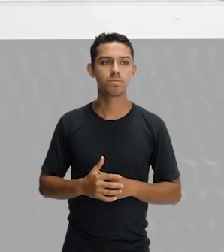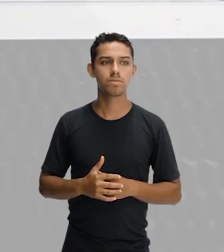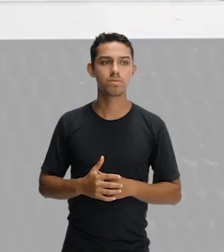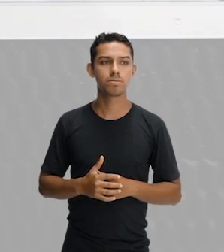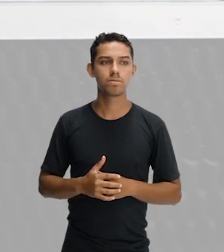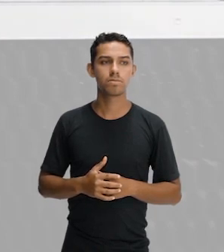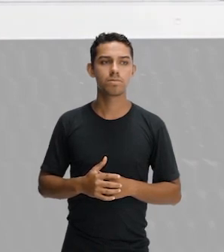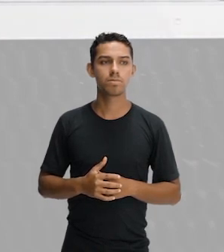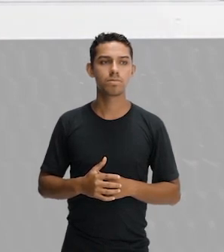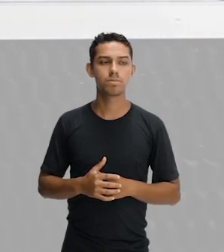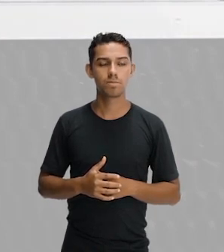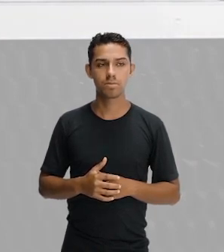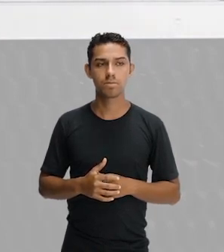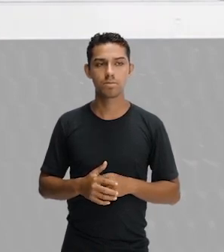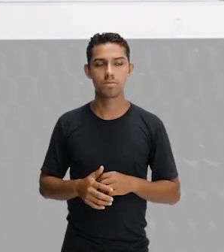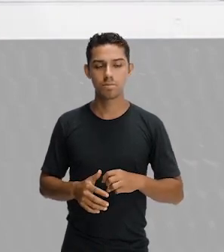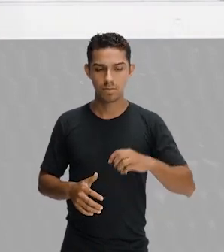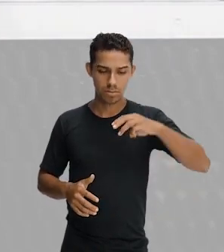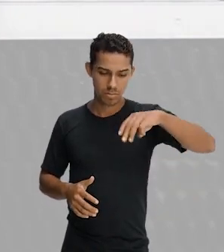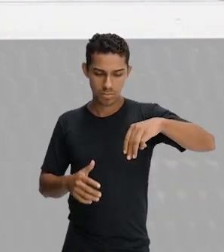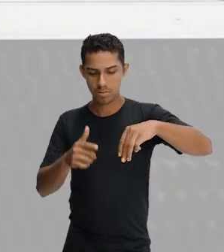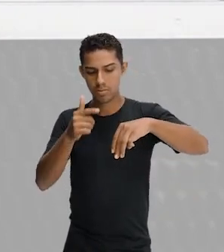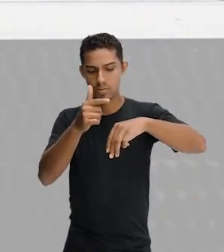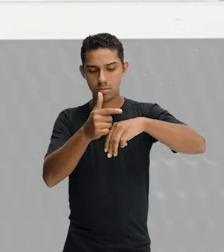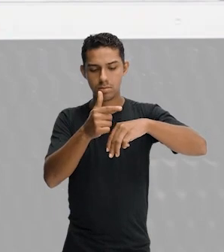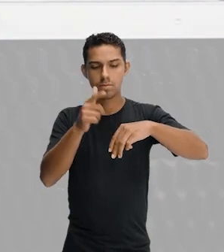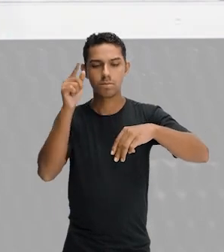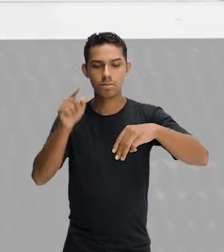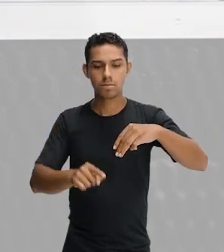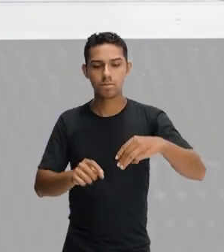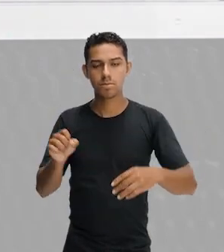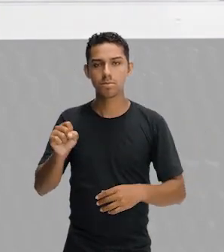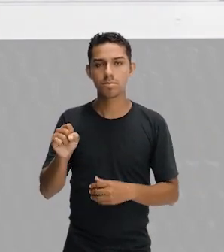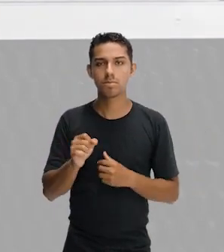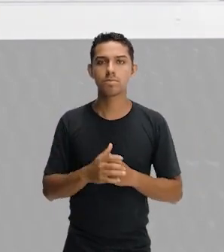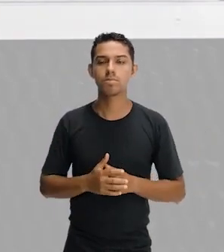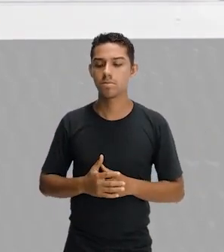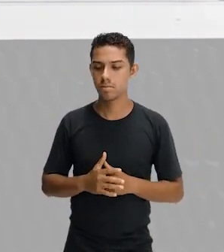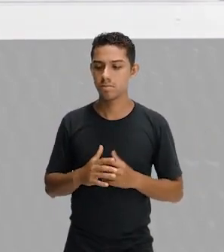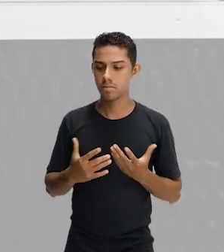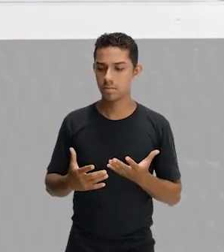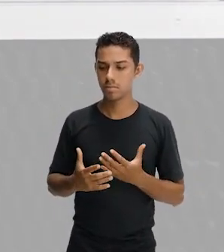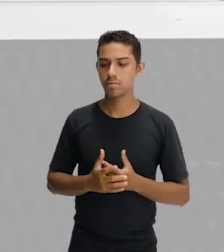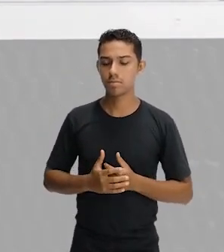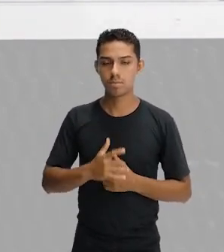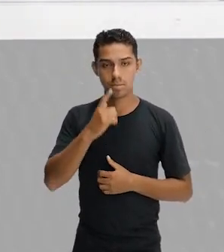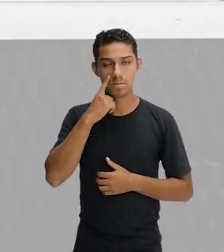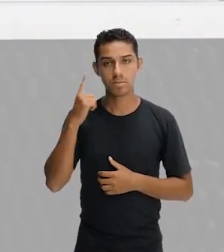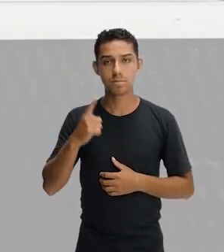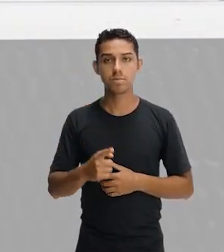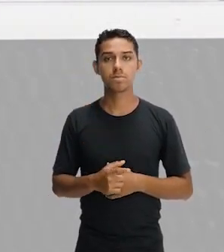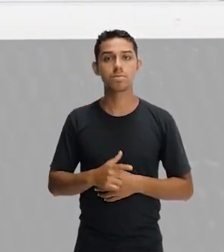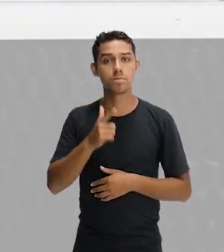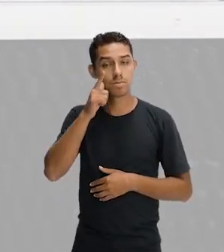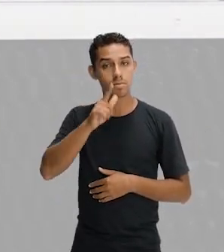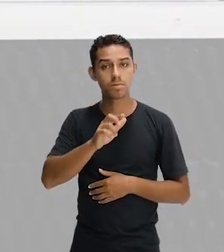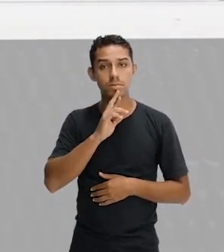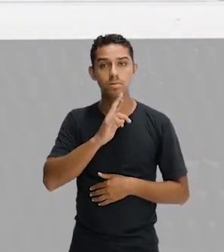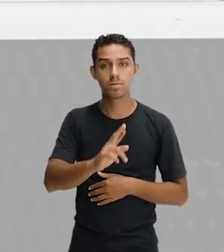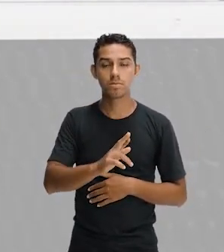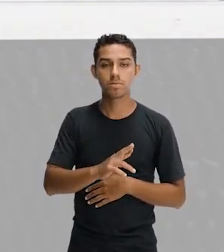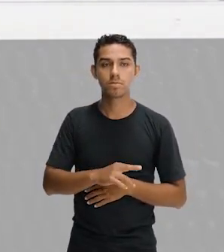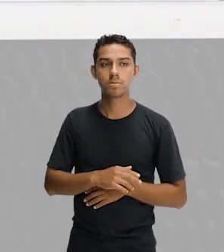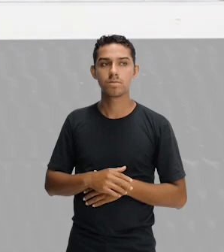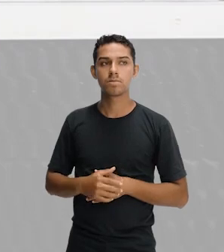quadrado por segundo. Pronto. Então com isso, nós temos a resposta da letra